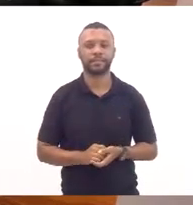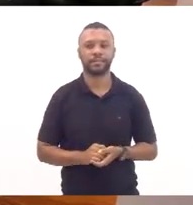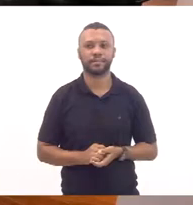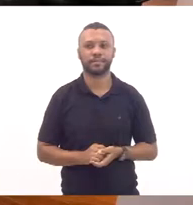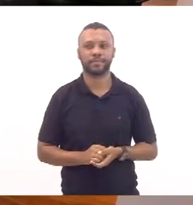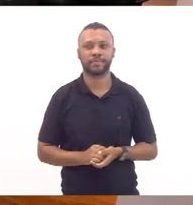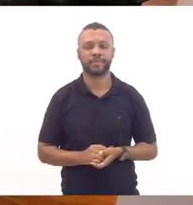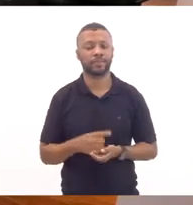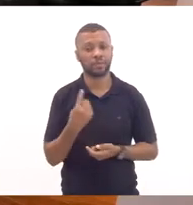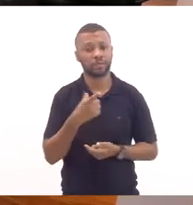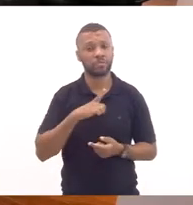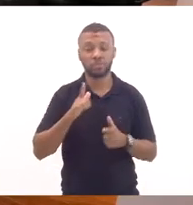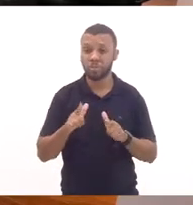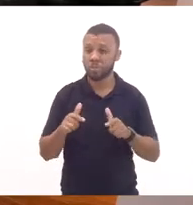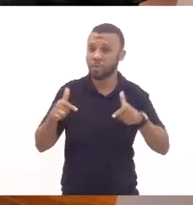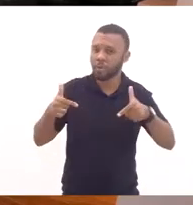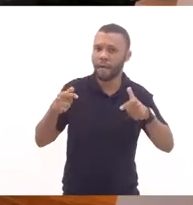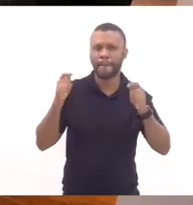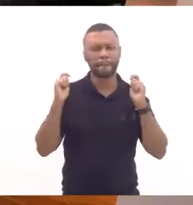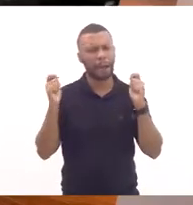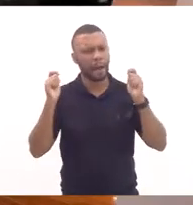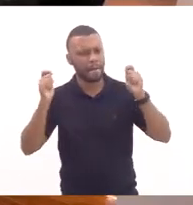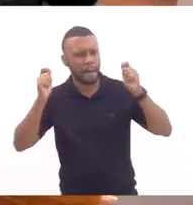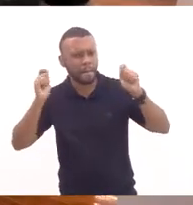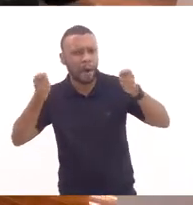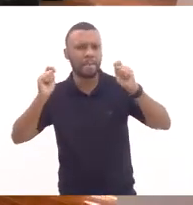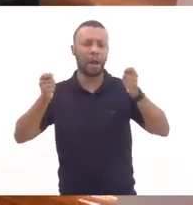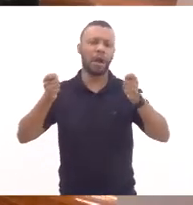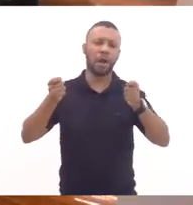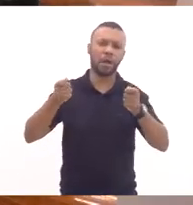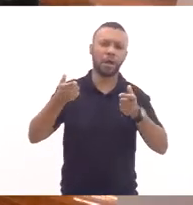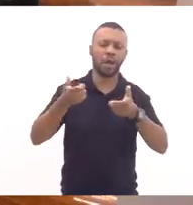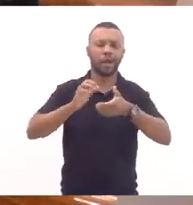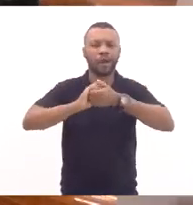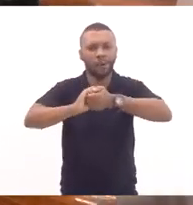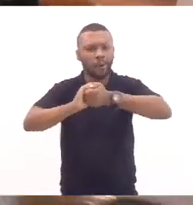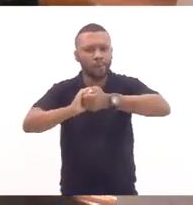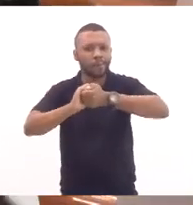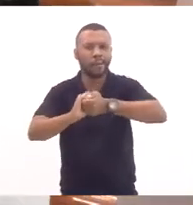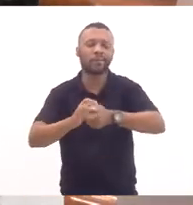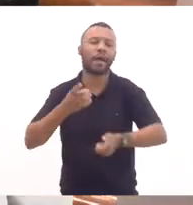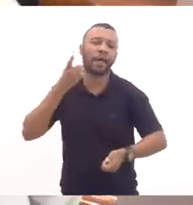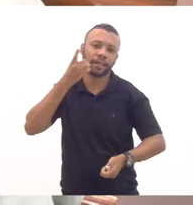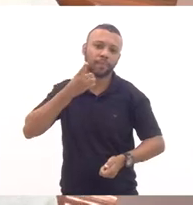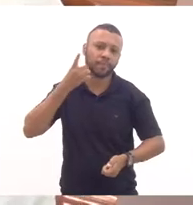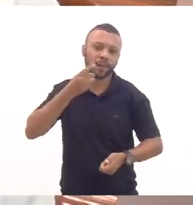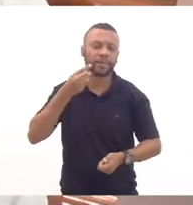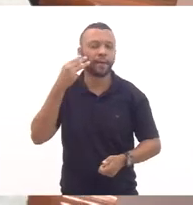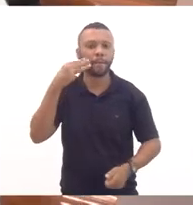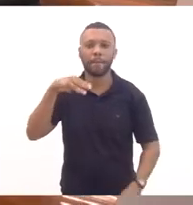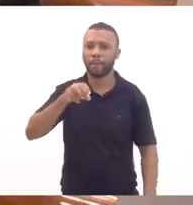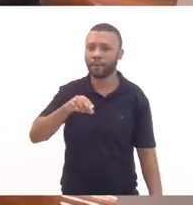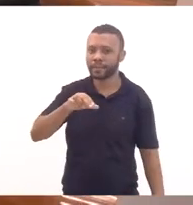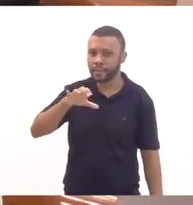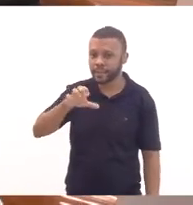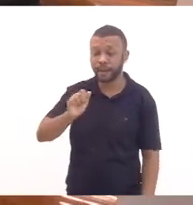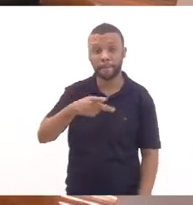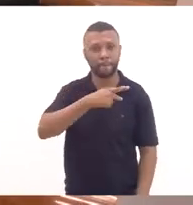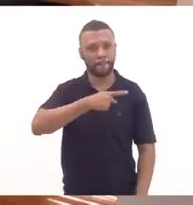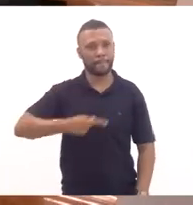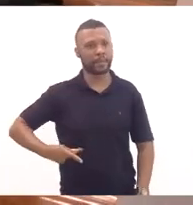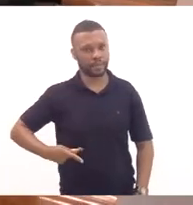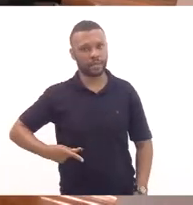nessa mobilização, vou dizer, nessa mobilização, cumprimento a deputada Mônica, presidente da